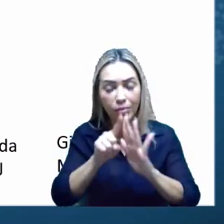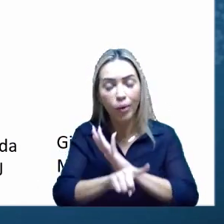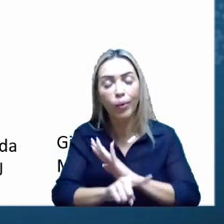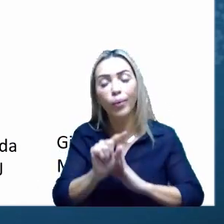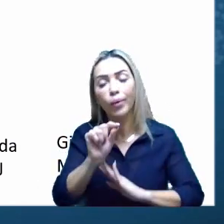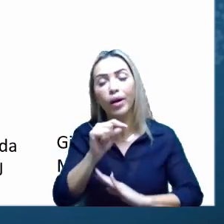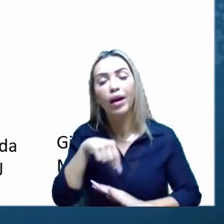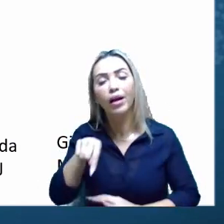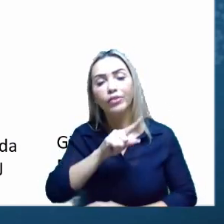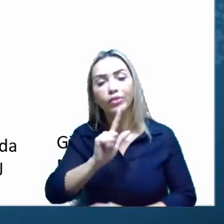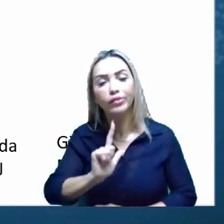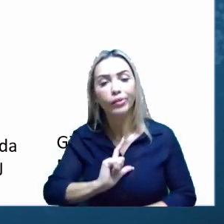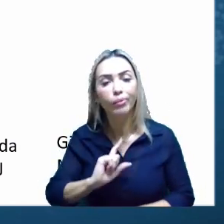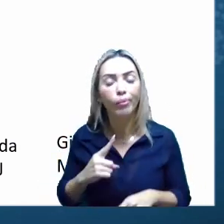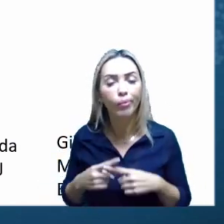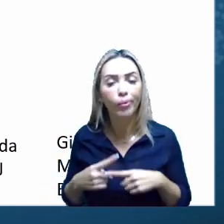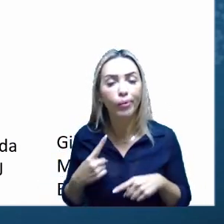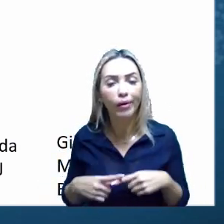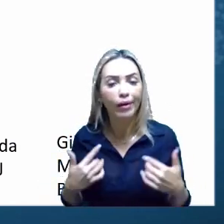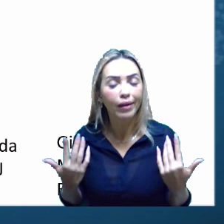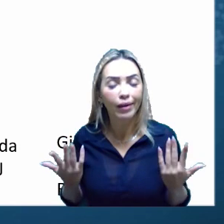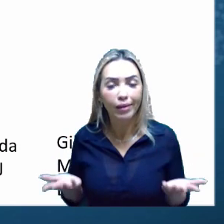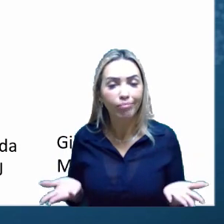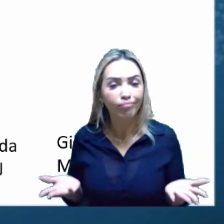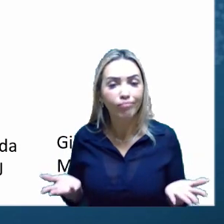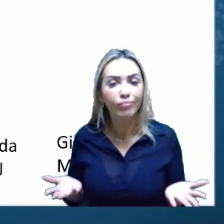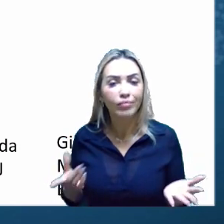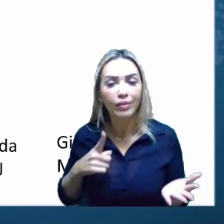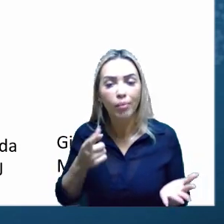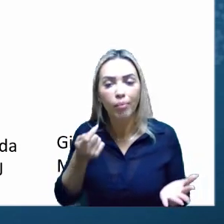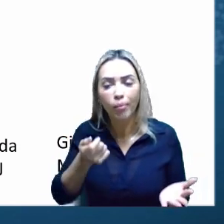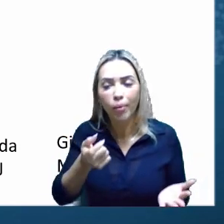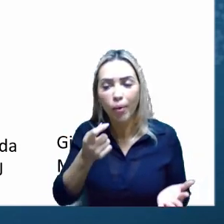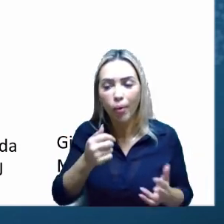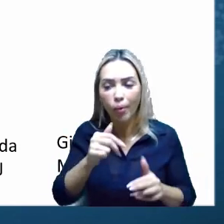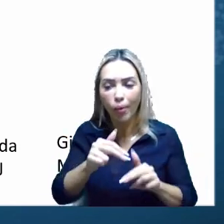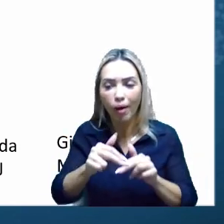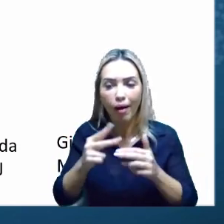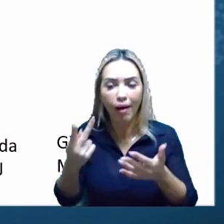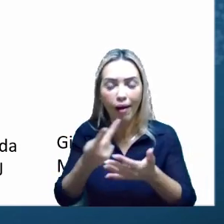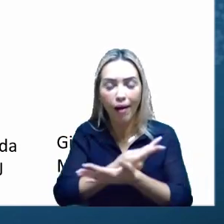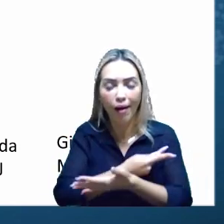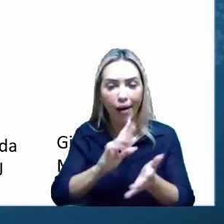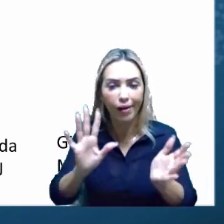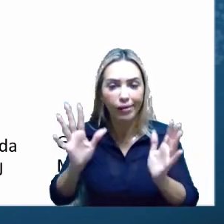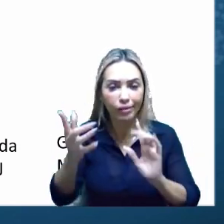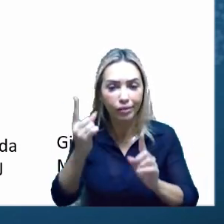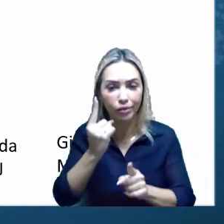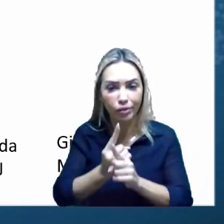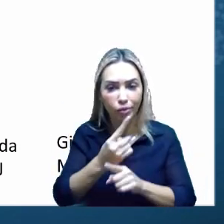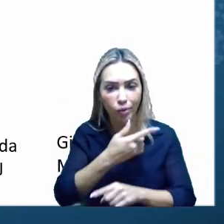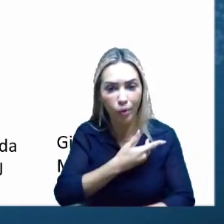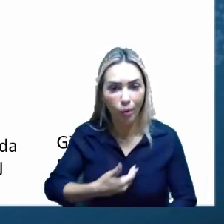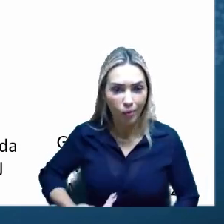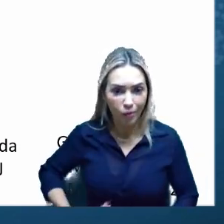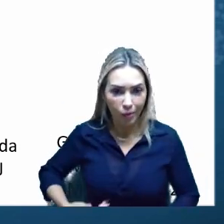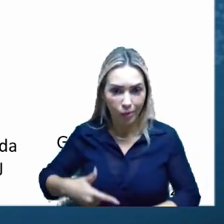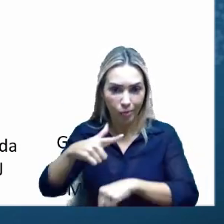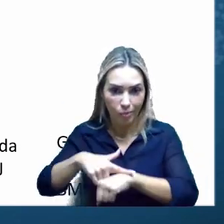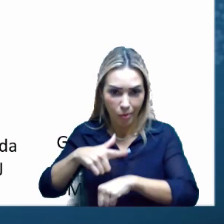é por que tem tão poucos casos diagnosticados pelo governo naquele momento? E